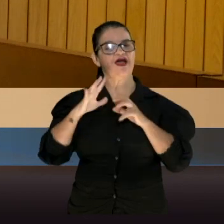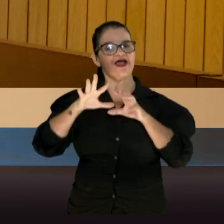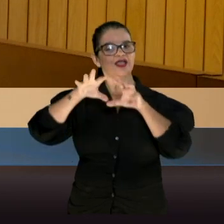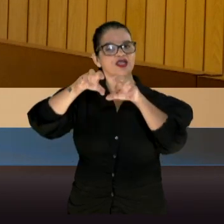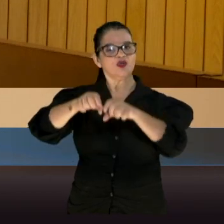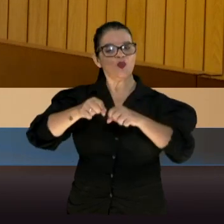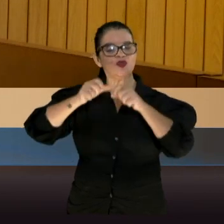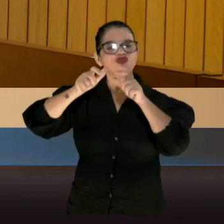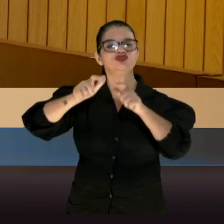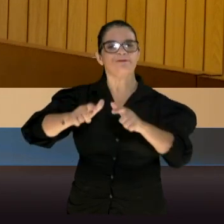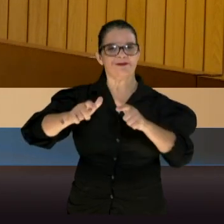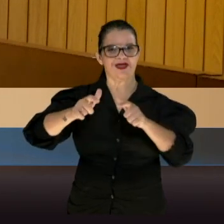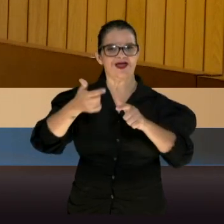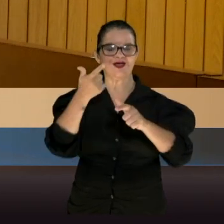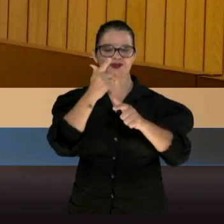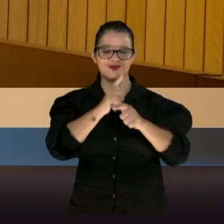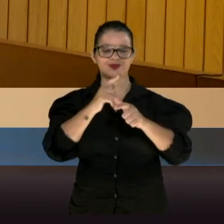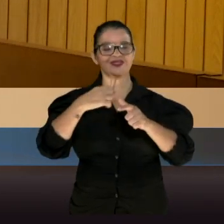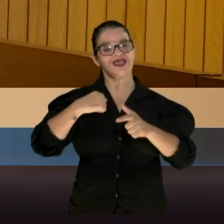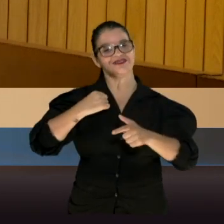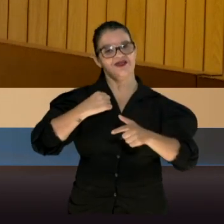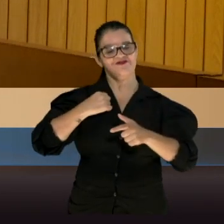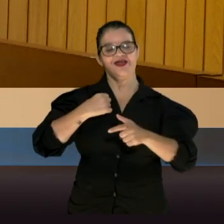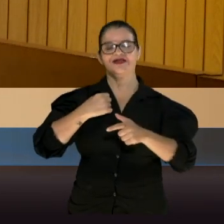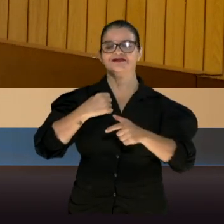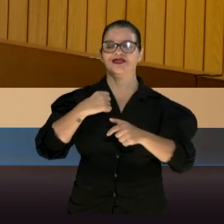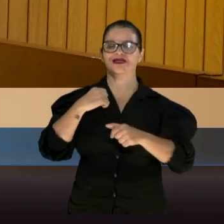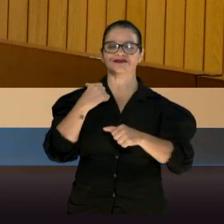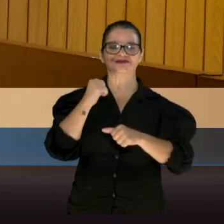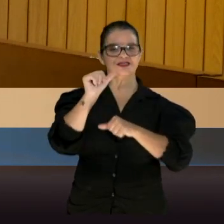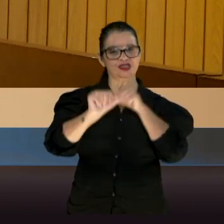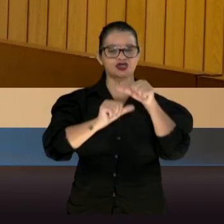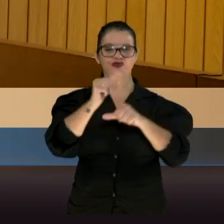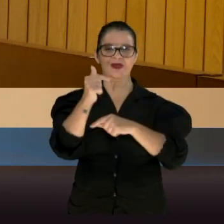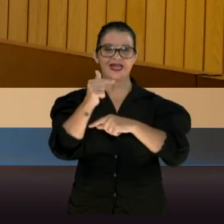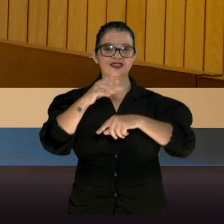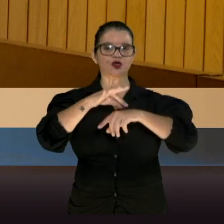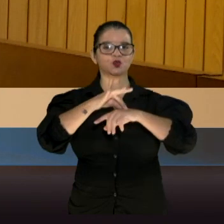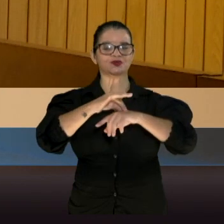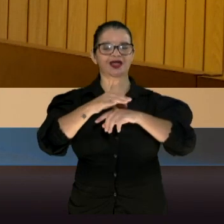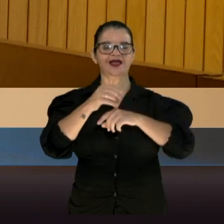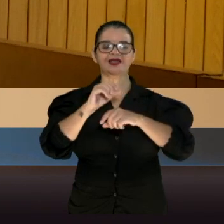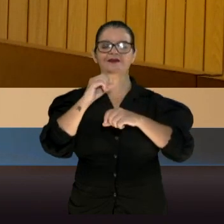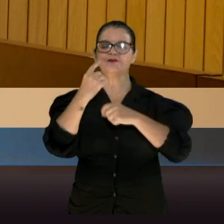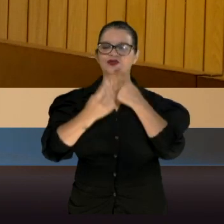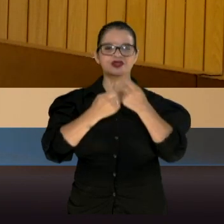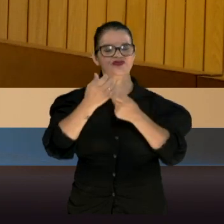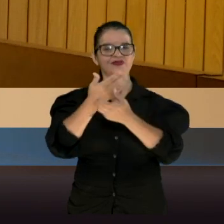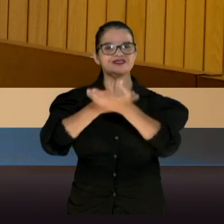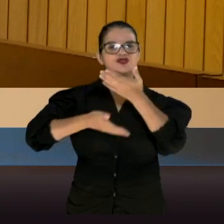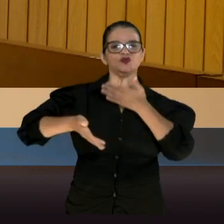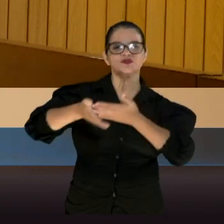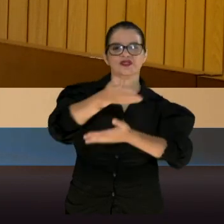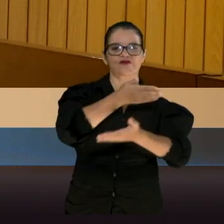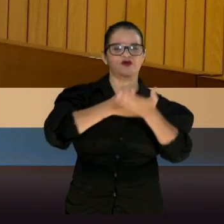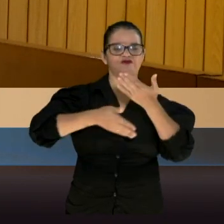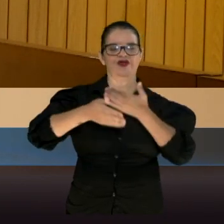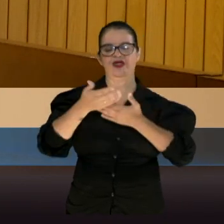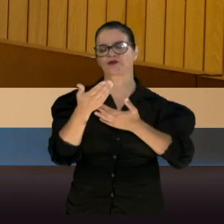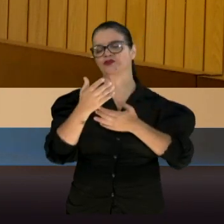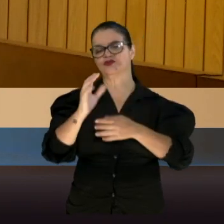e essa farda se transforma na segunda pele. E muitas vezes nos envolvemos em